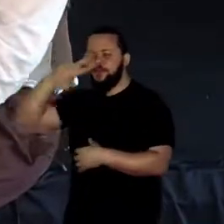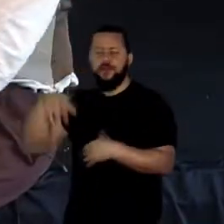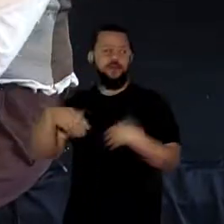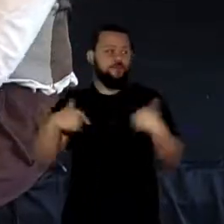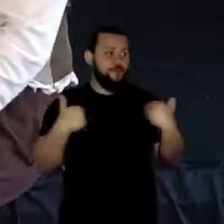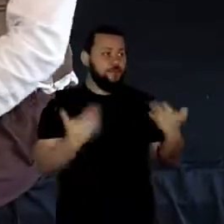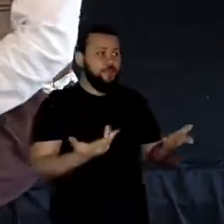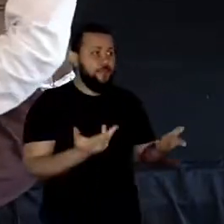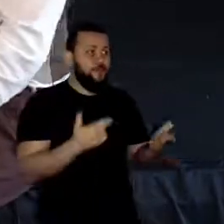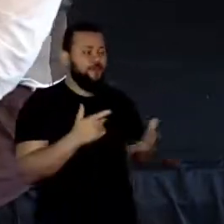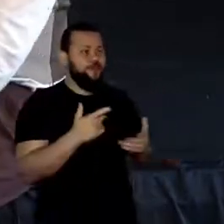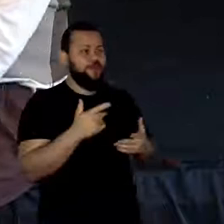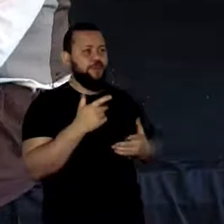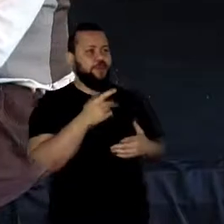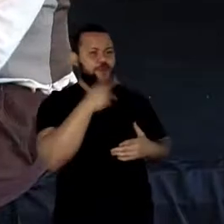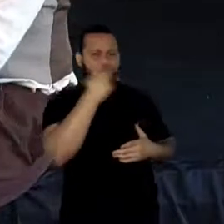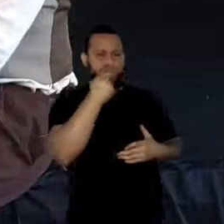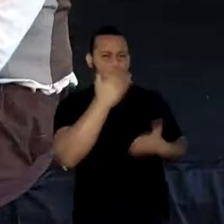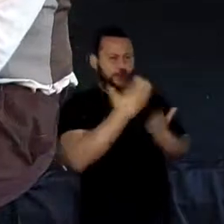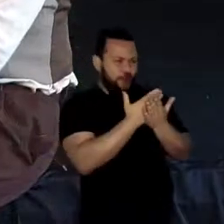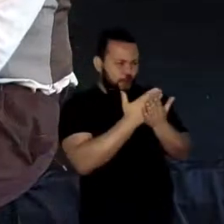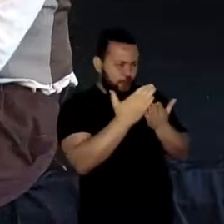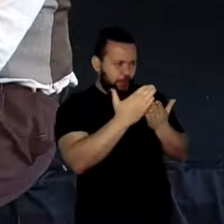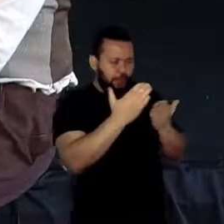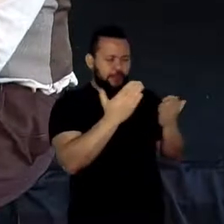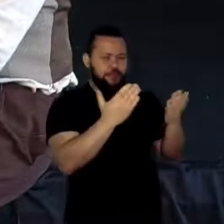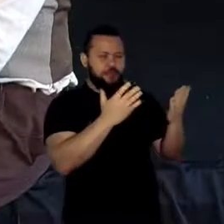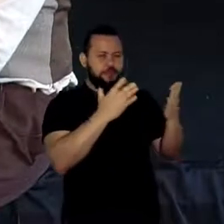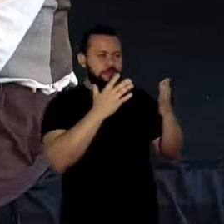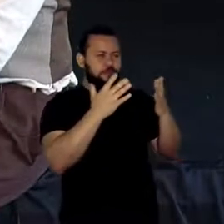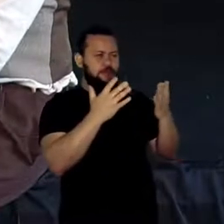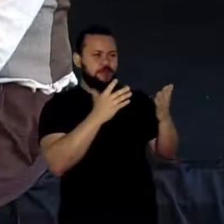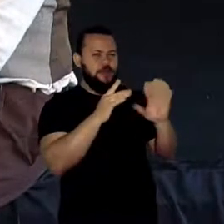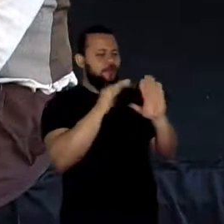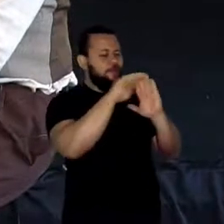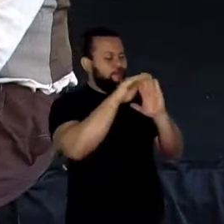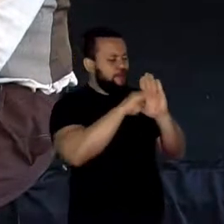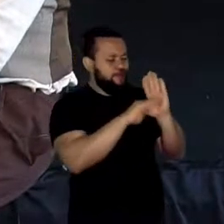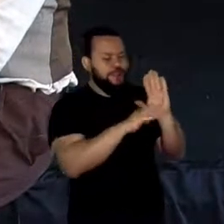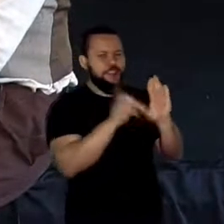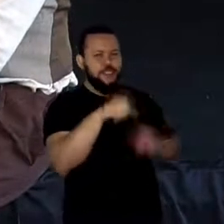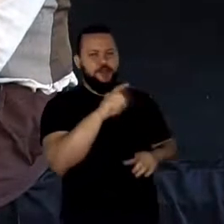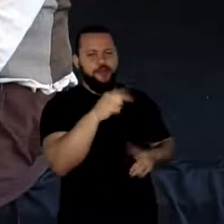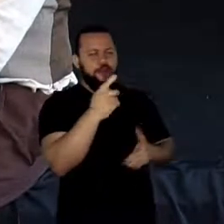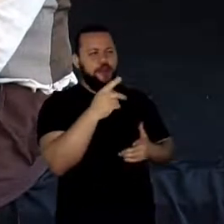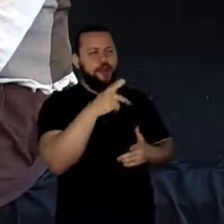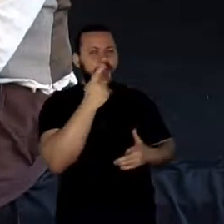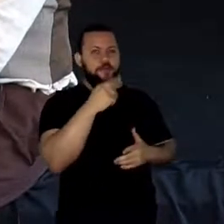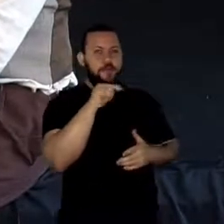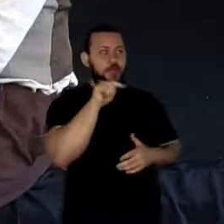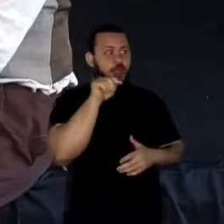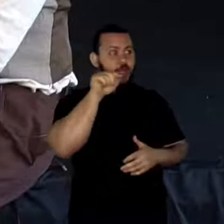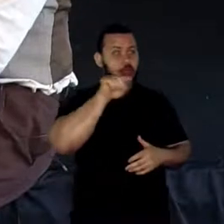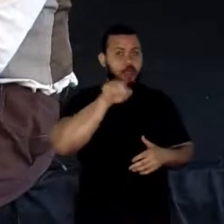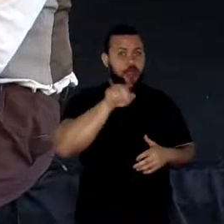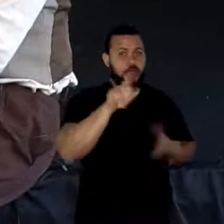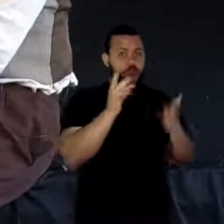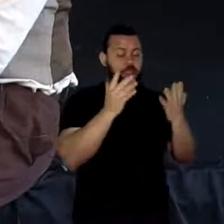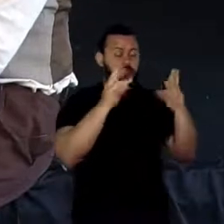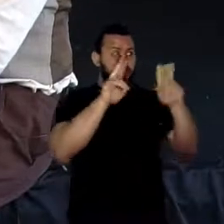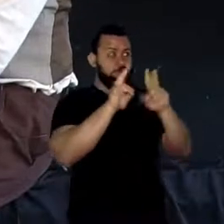comentei no início, né, da apresentação da programação de hoje, esse é um espetáculo